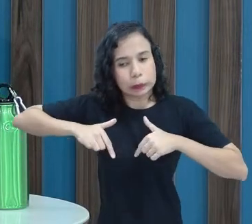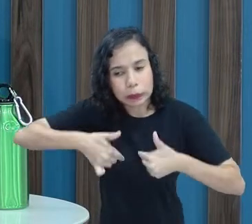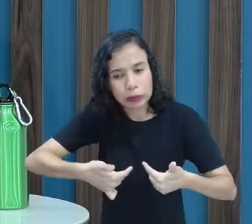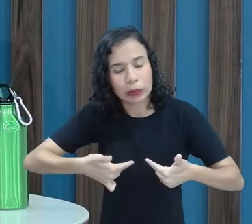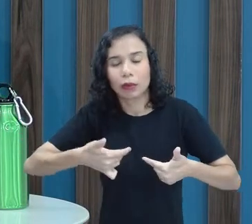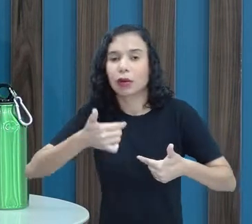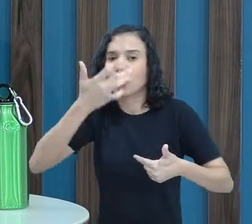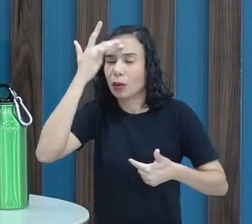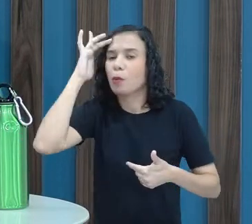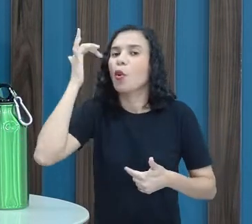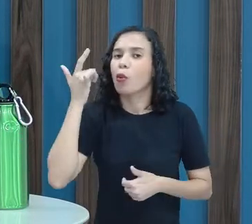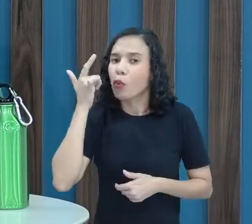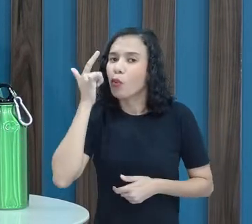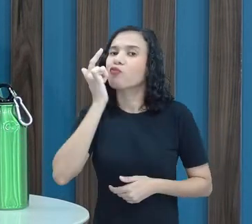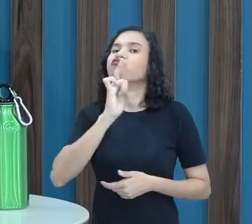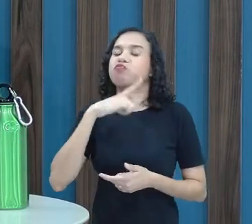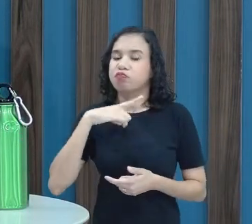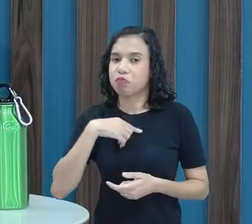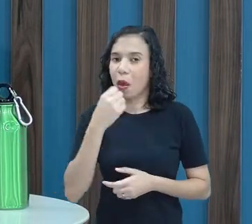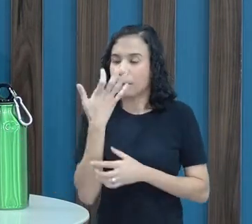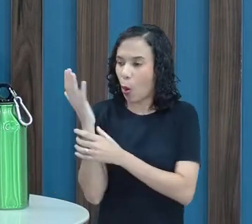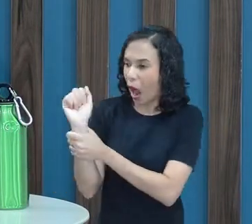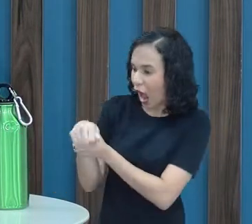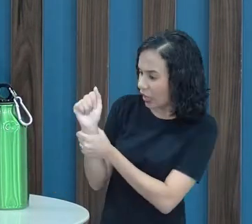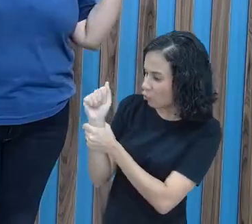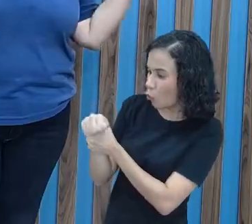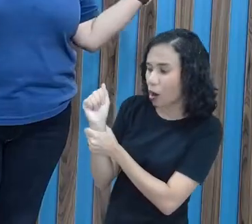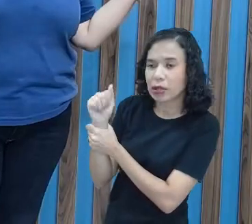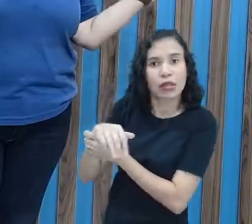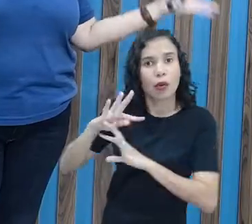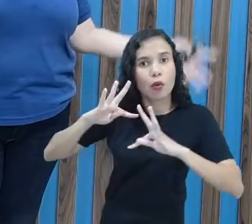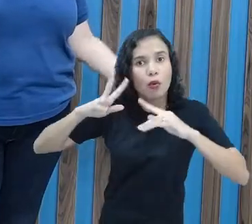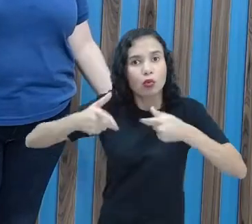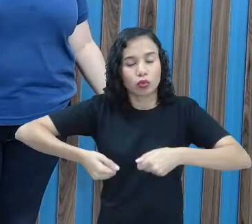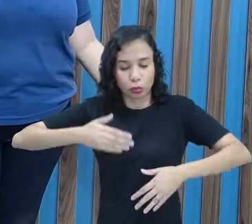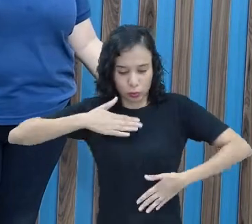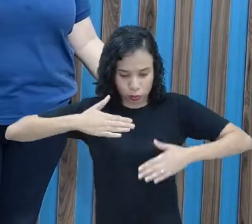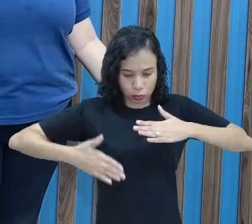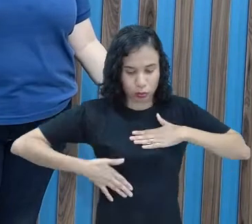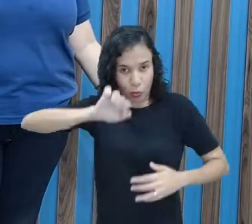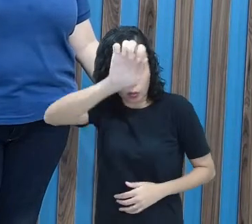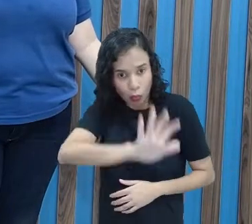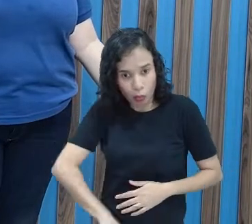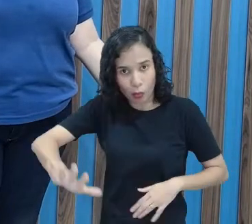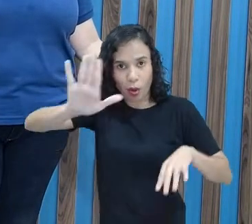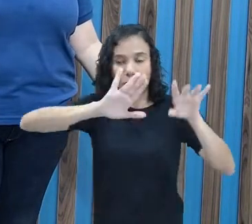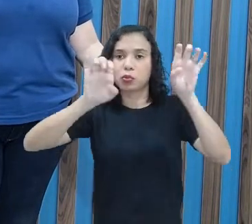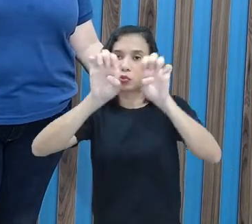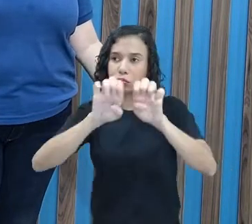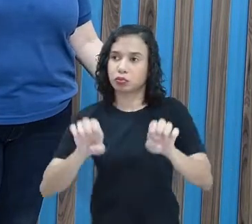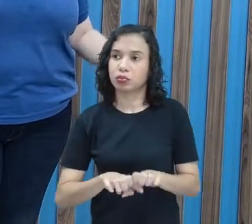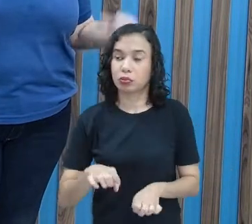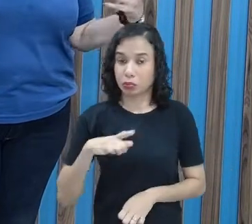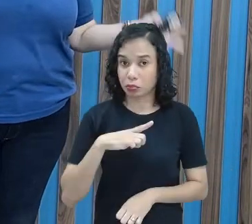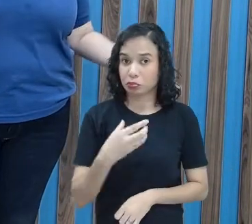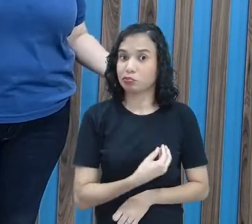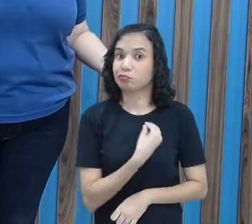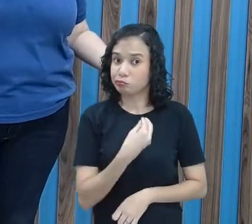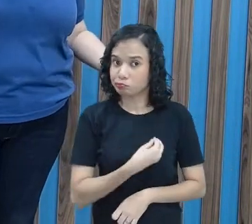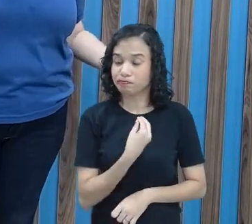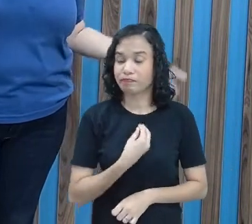você Boa, né? Isso. Articulações, toda essa constituição aí do corpo, né? Estrutural, que